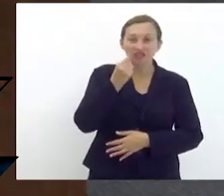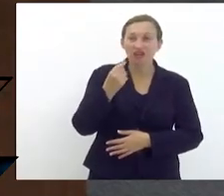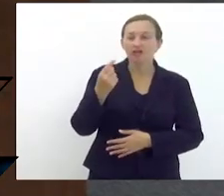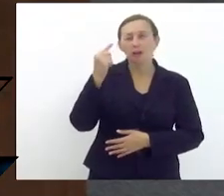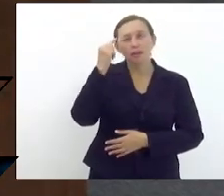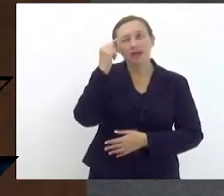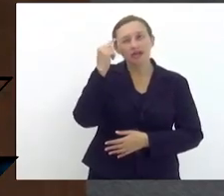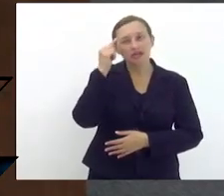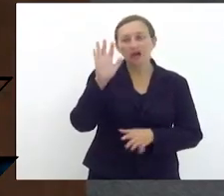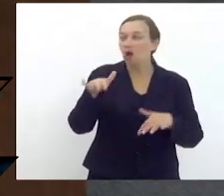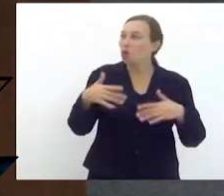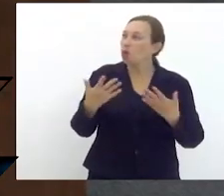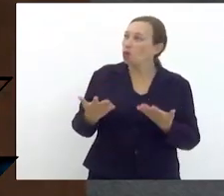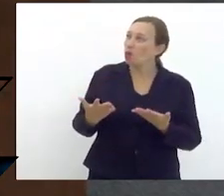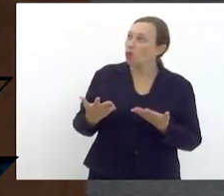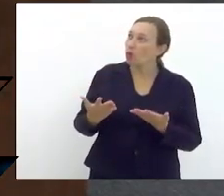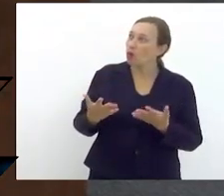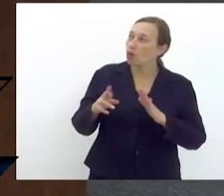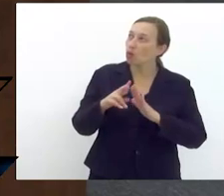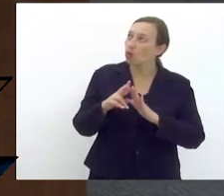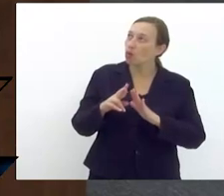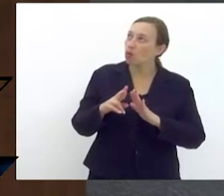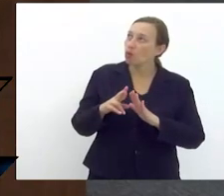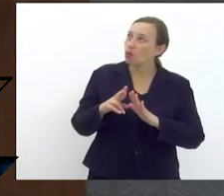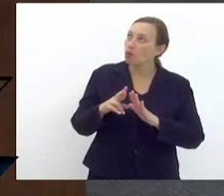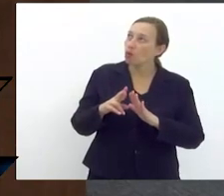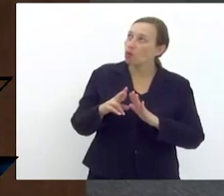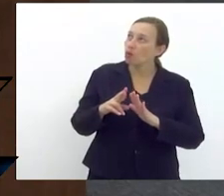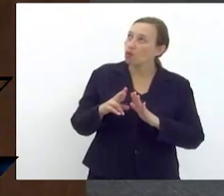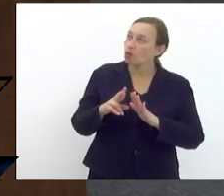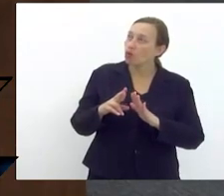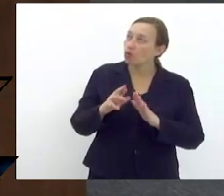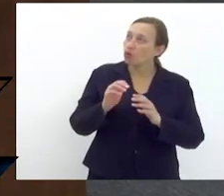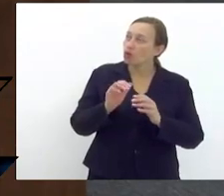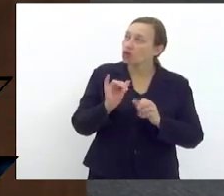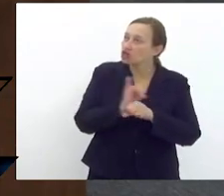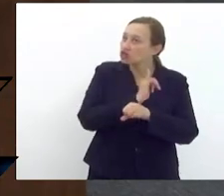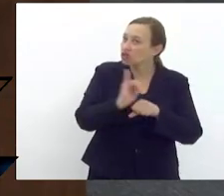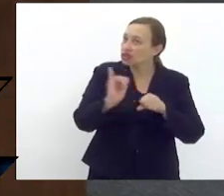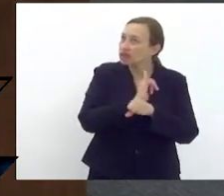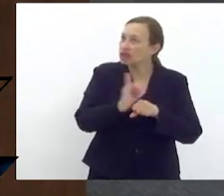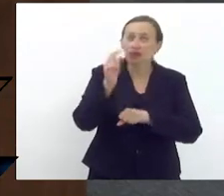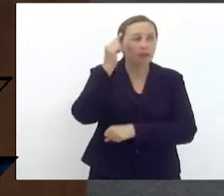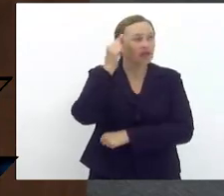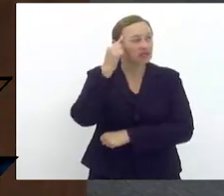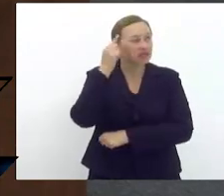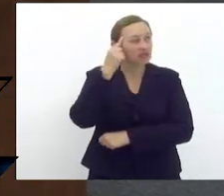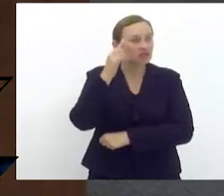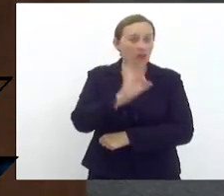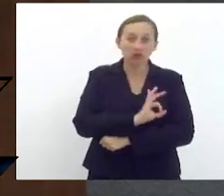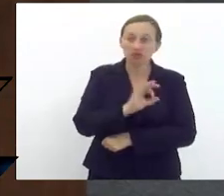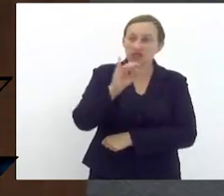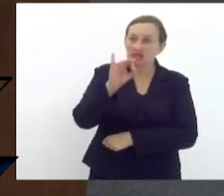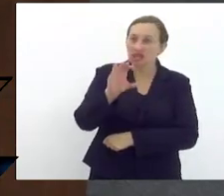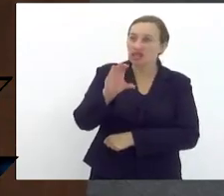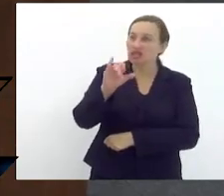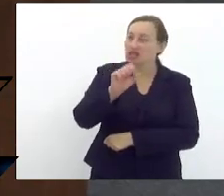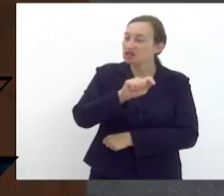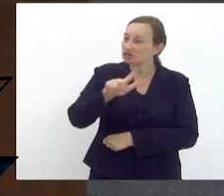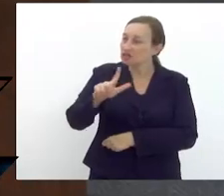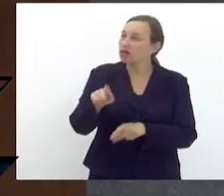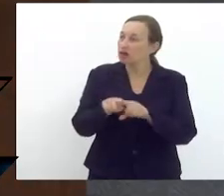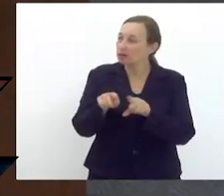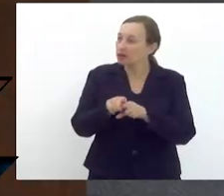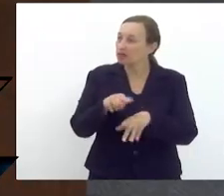fez pensar Qual a providência deveria ser adotada pensando na Polícia Civil e na polícia militar e portanto